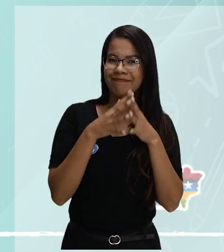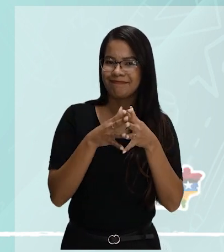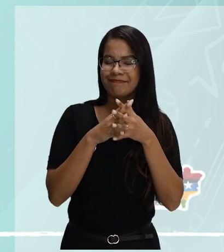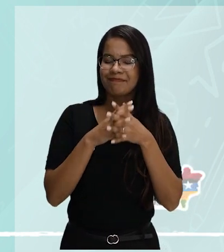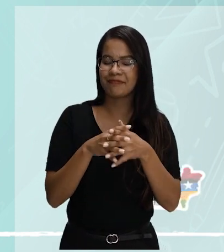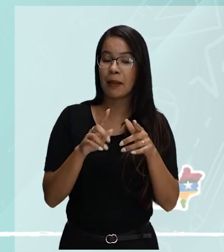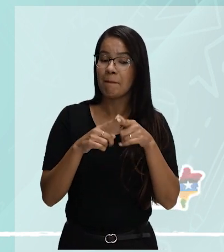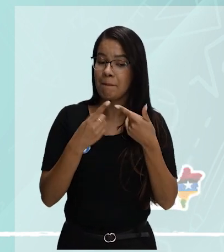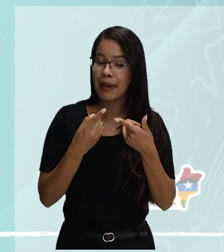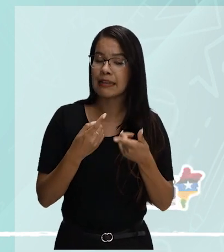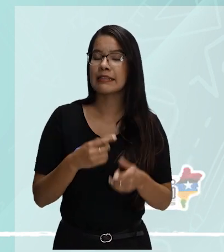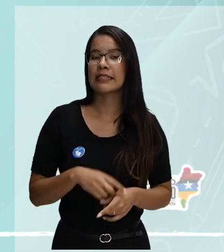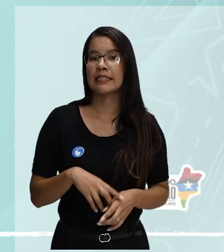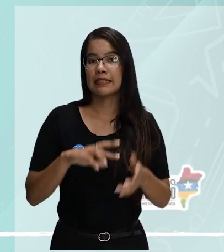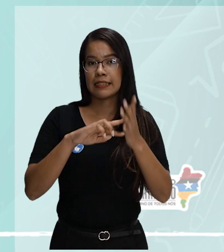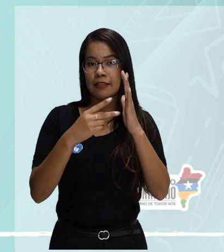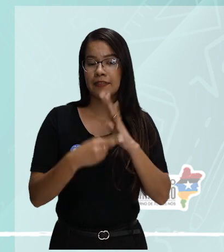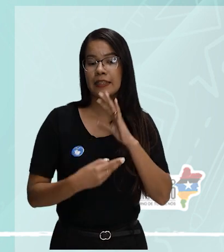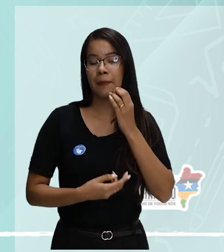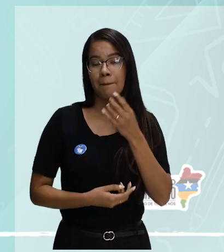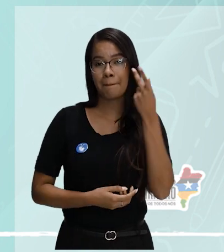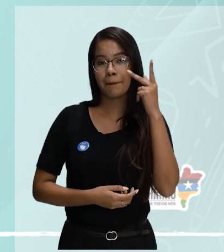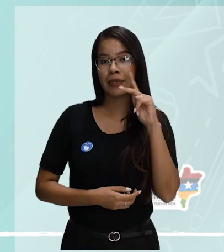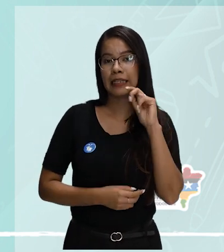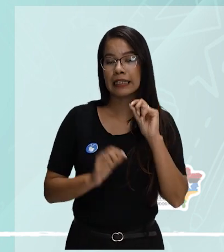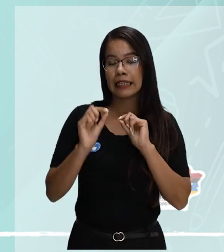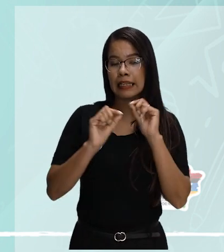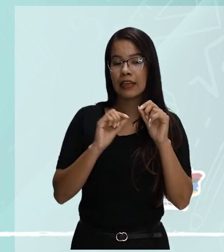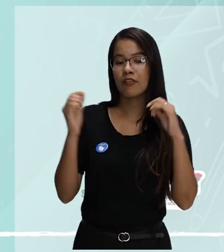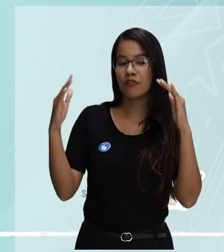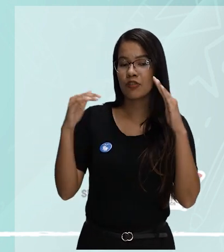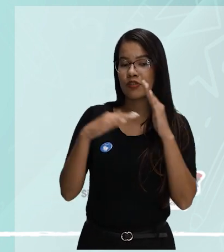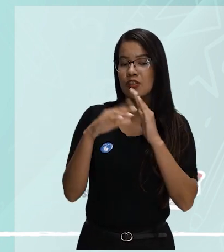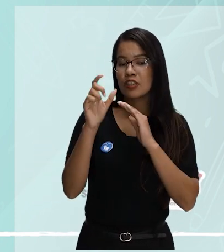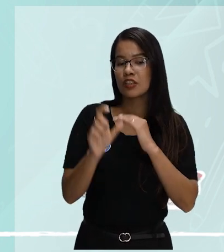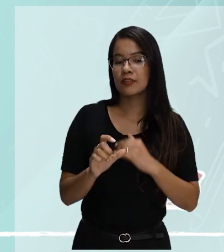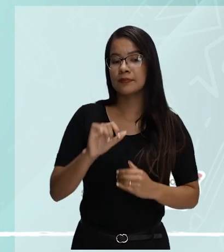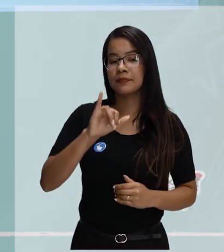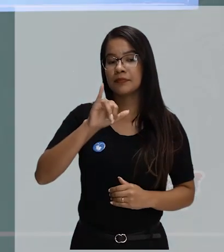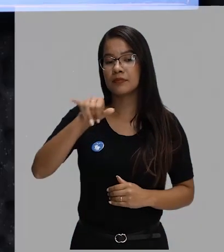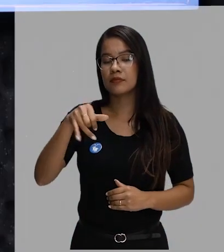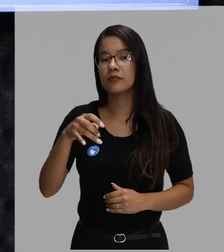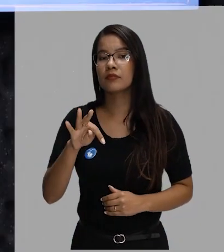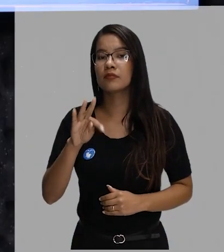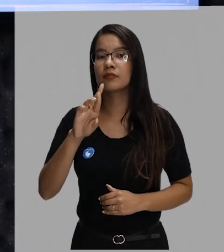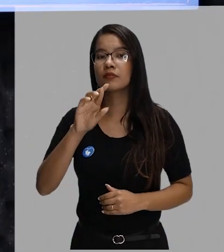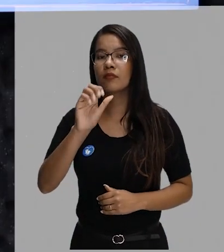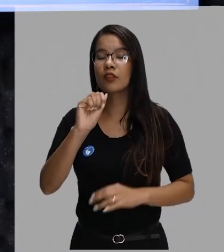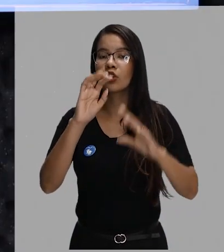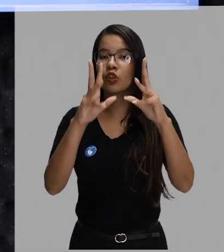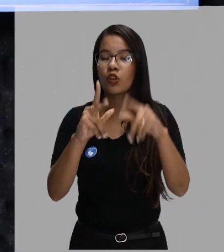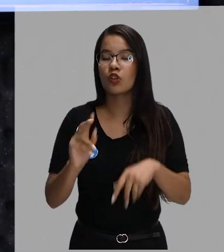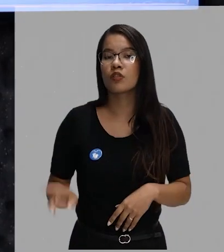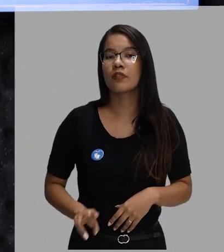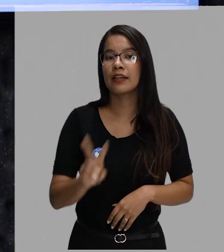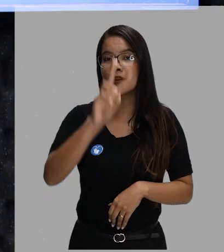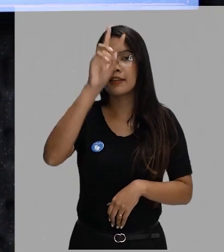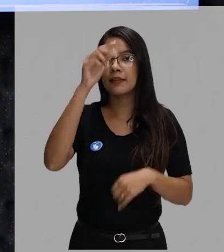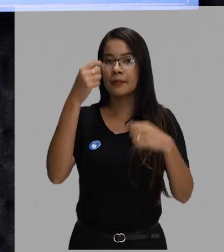função seja injetora, todos os valores aqui de x devem ter imagens